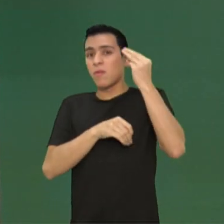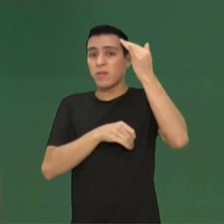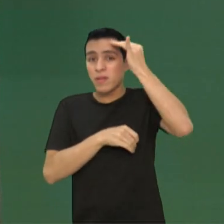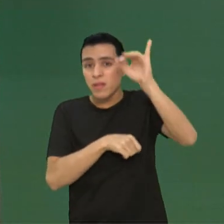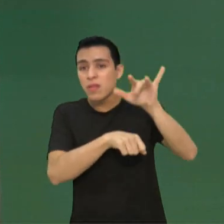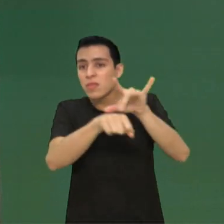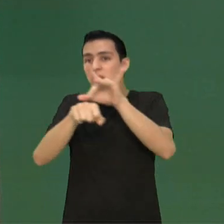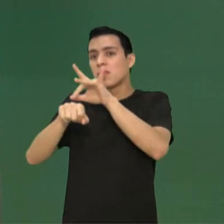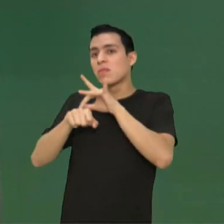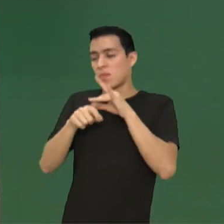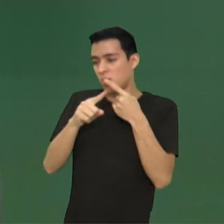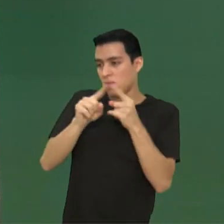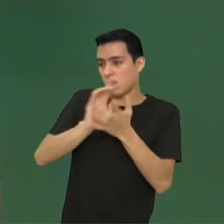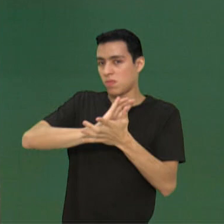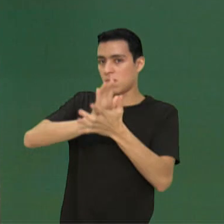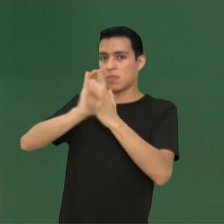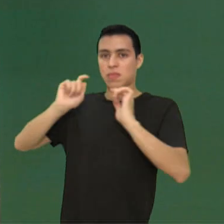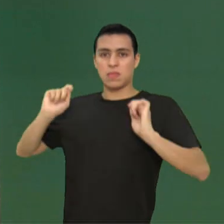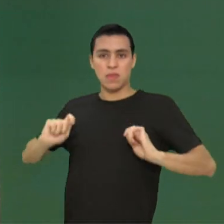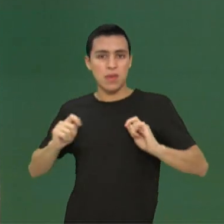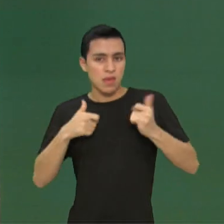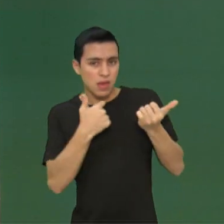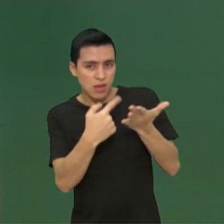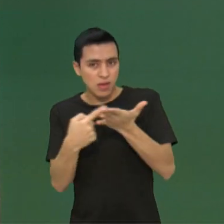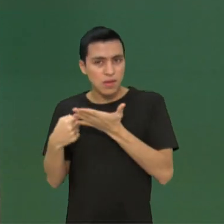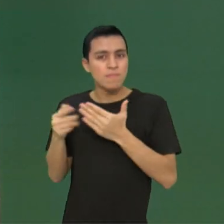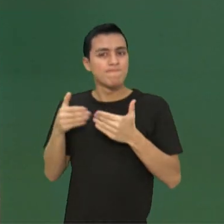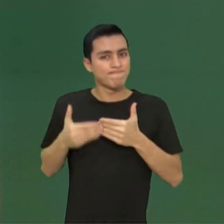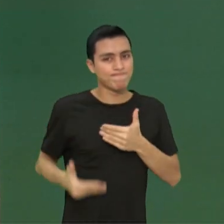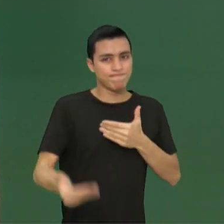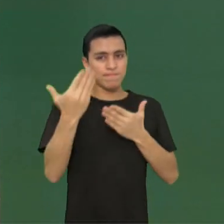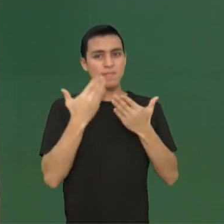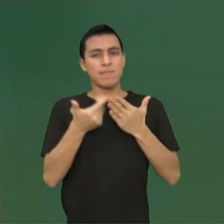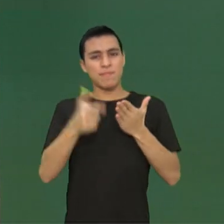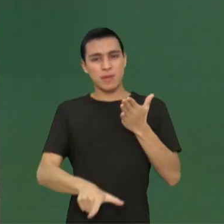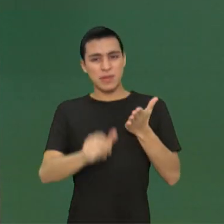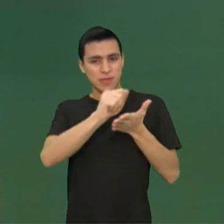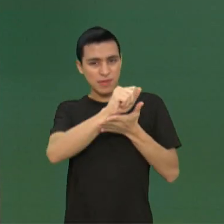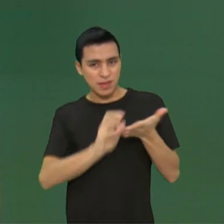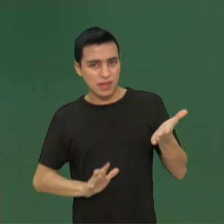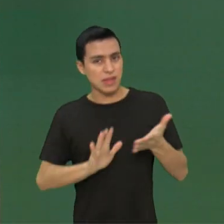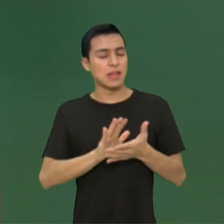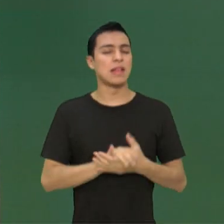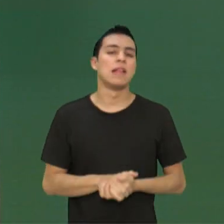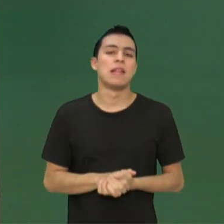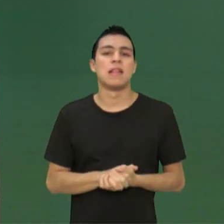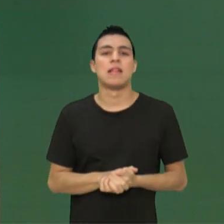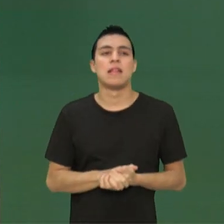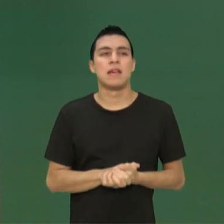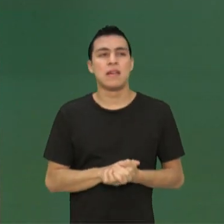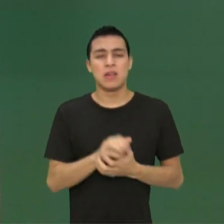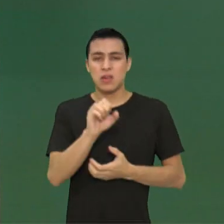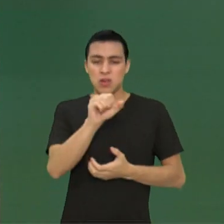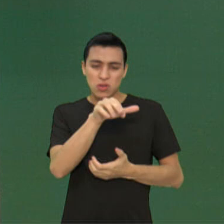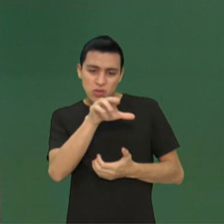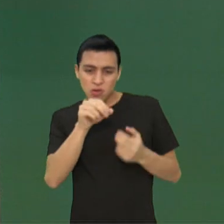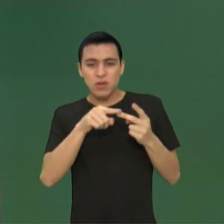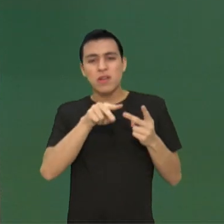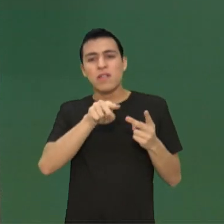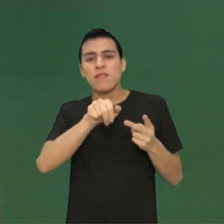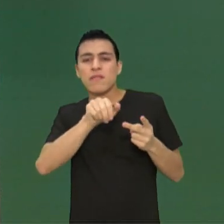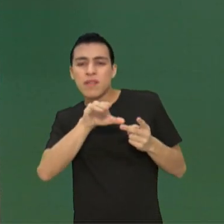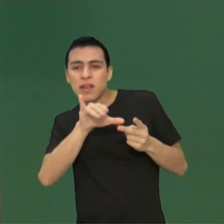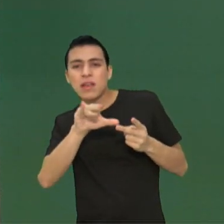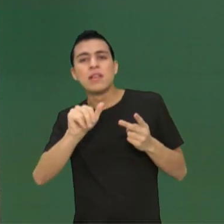doenças. Combinado? Continuando o nosso caminho, mais um exercício. O soro e a vacina são substâncias que agem